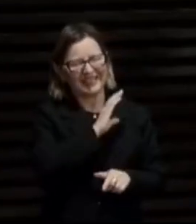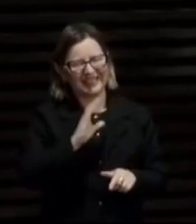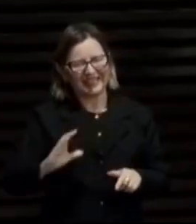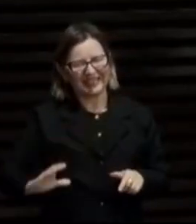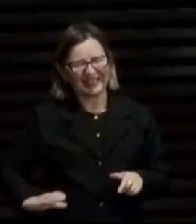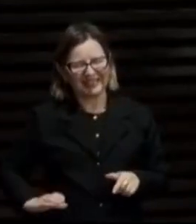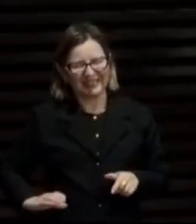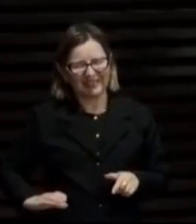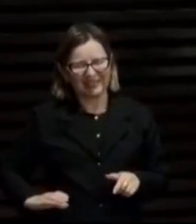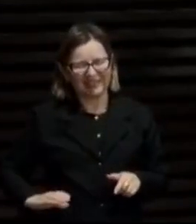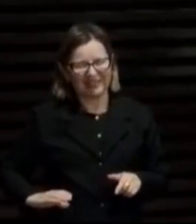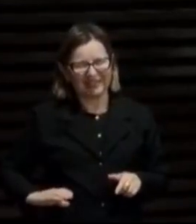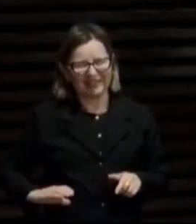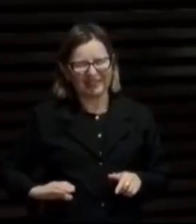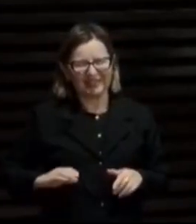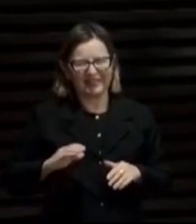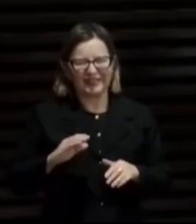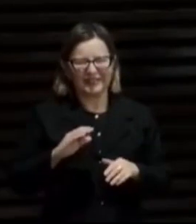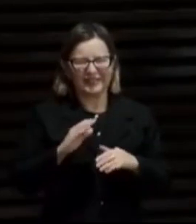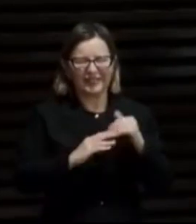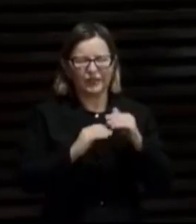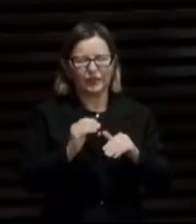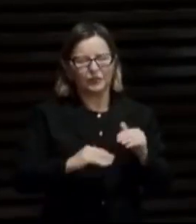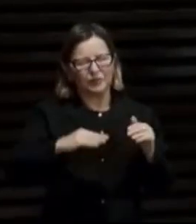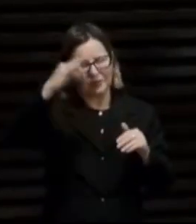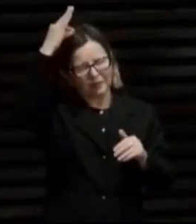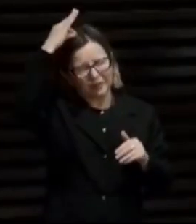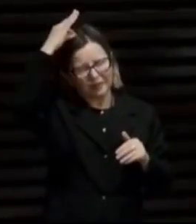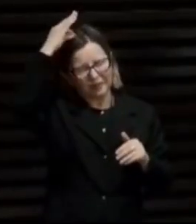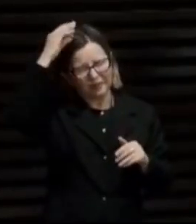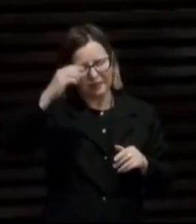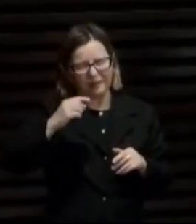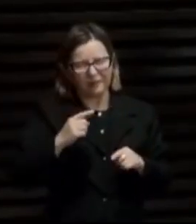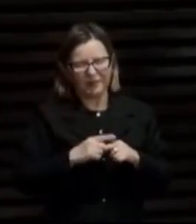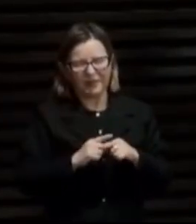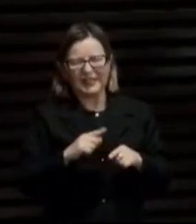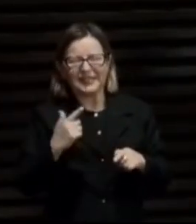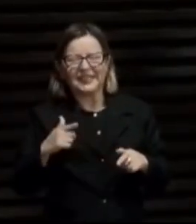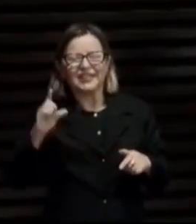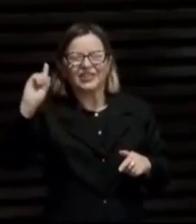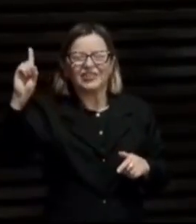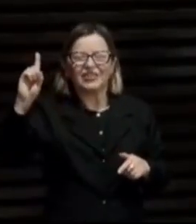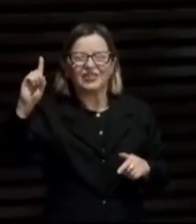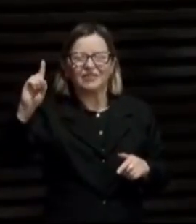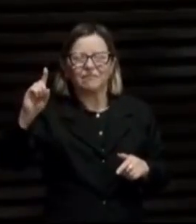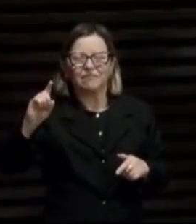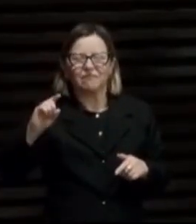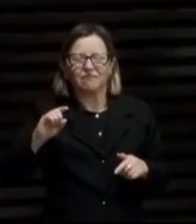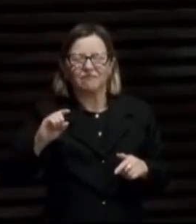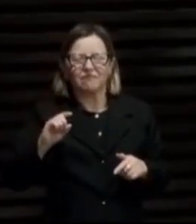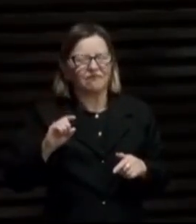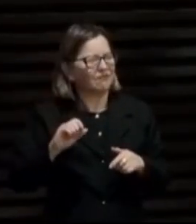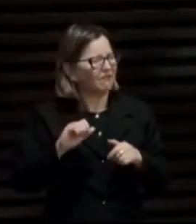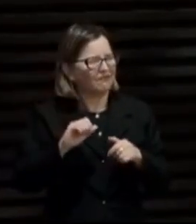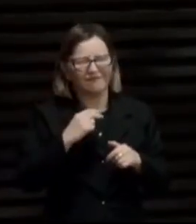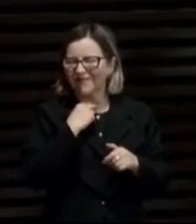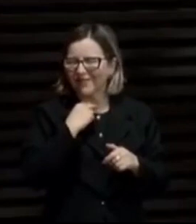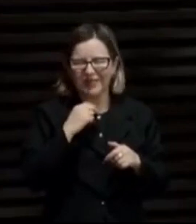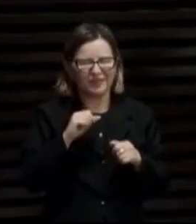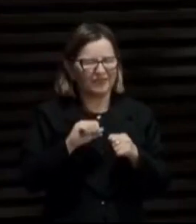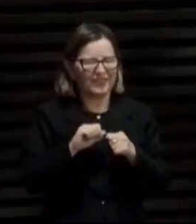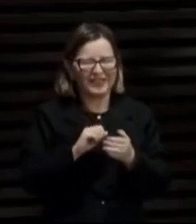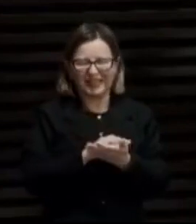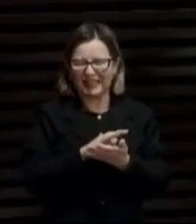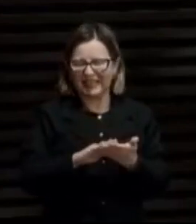da ação do Espírito, porque sem Cristo nós não podemos fazer nada. Então age nas nossas vidas, Senhor, e como o pastor